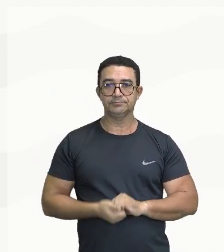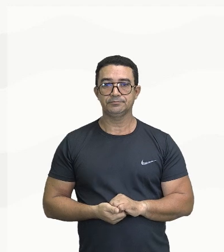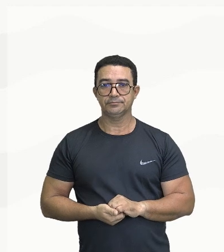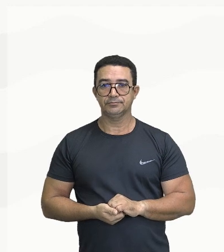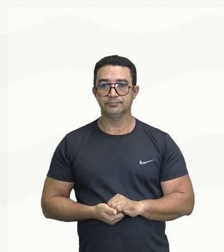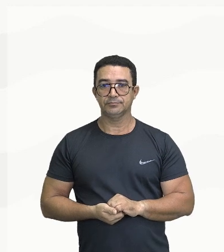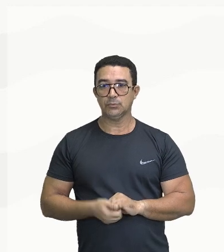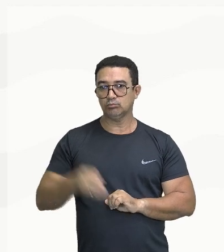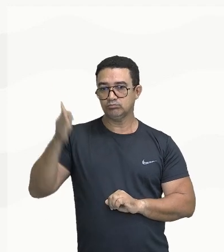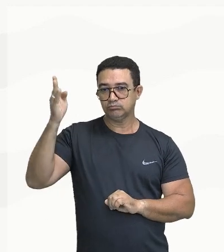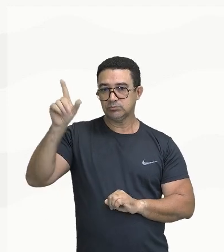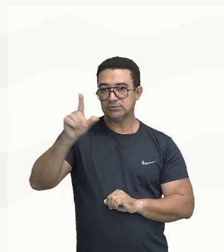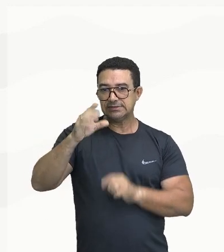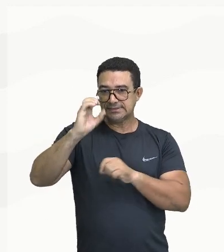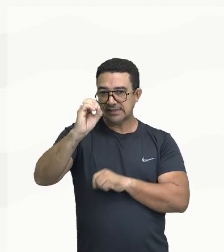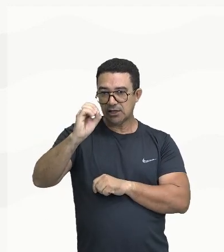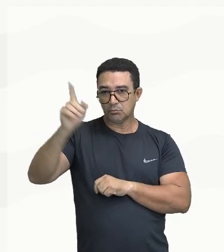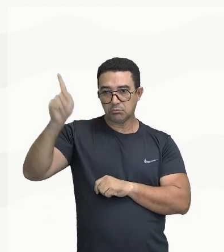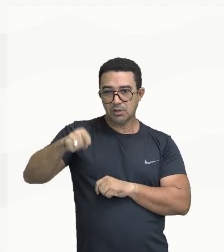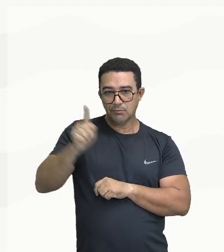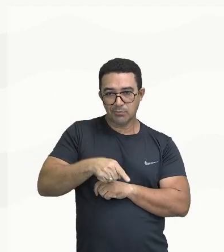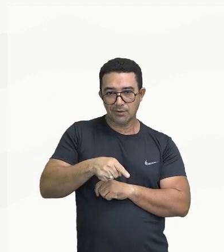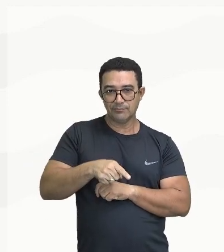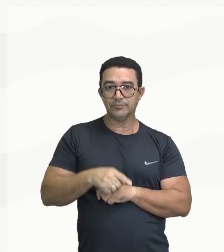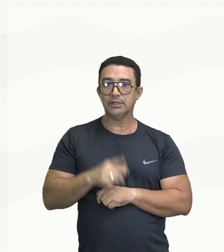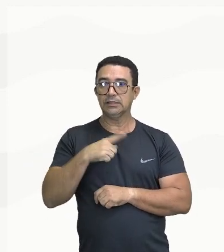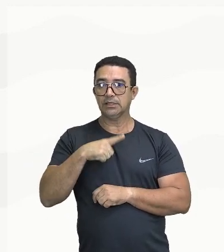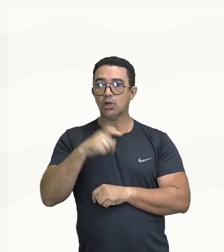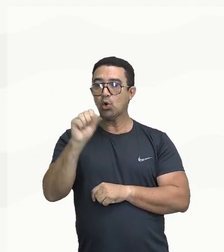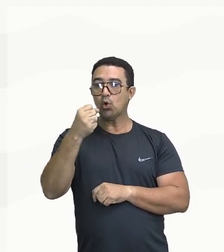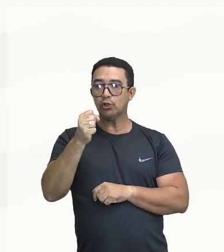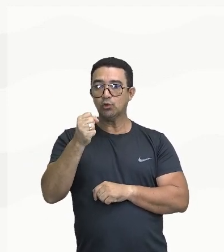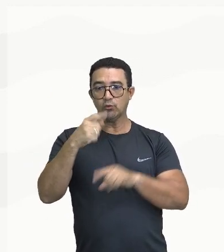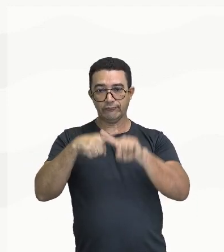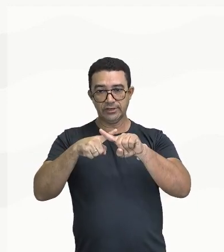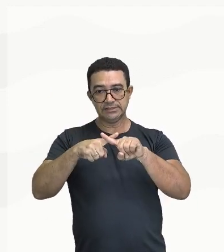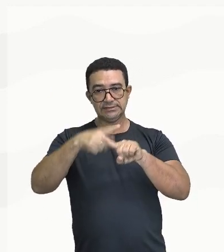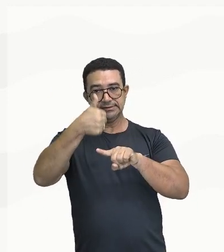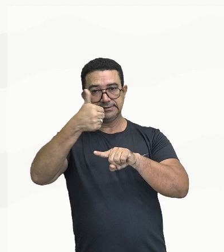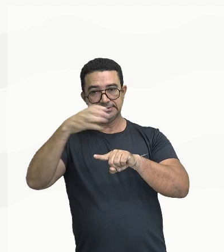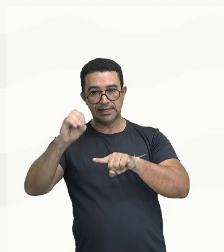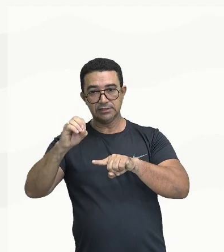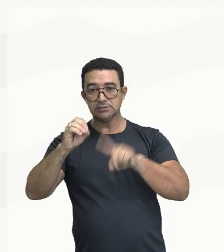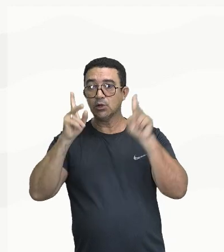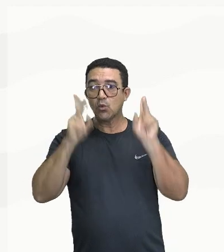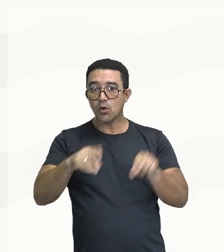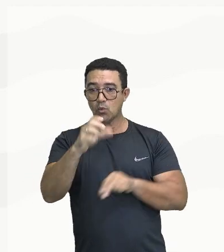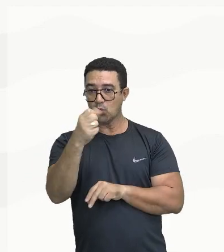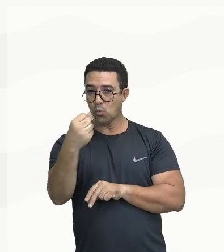nós vamos ter? Vamos ter 8 vezes 10, que é 80,